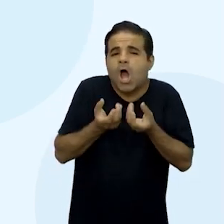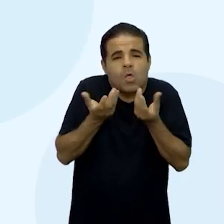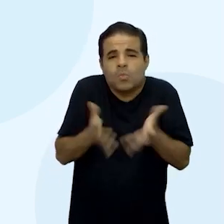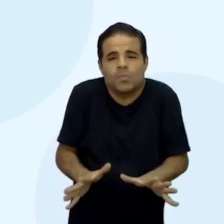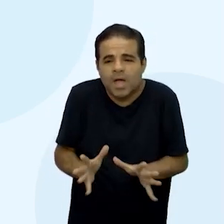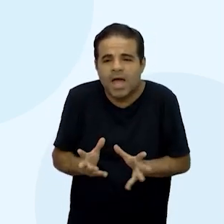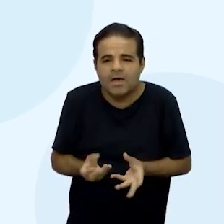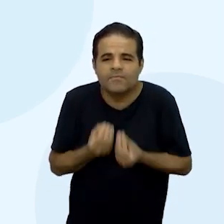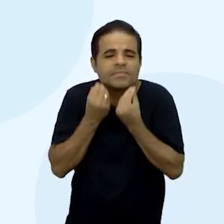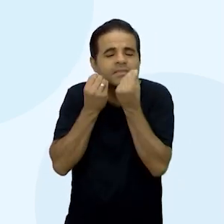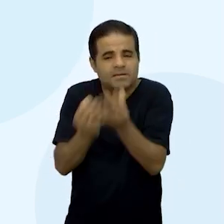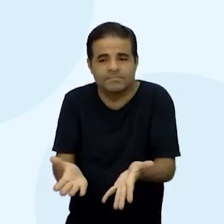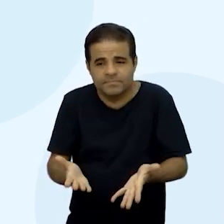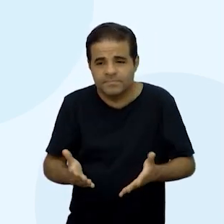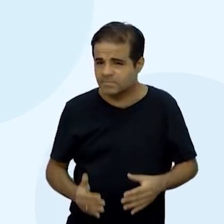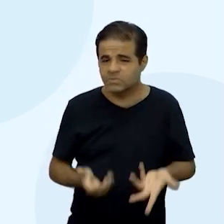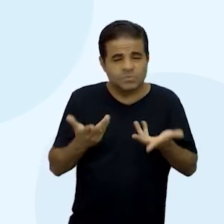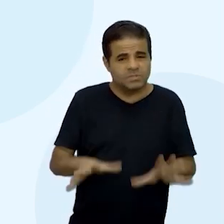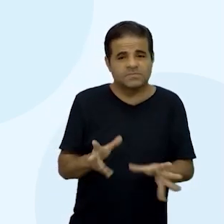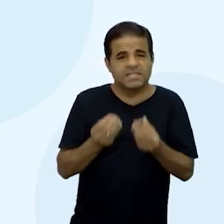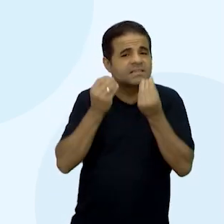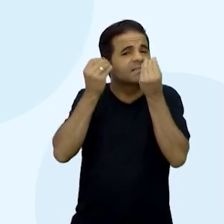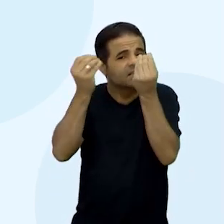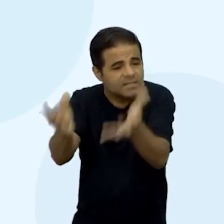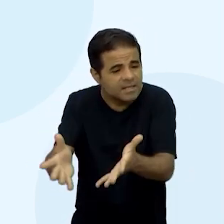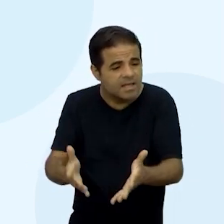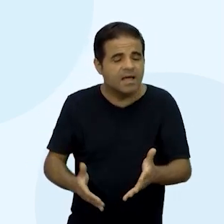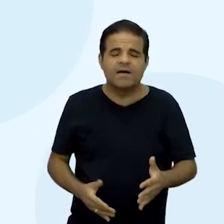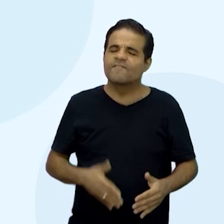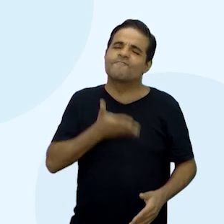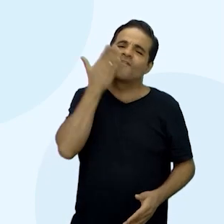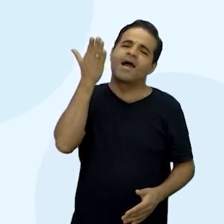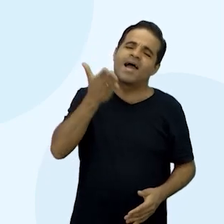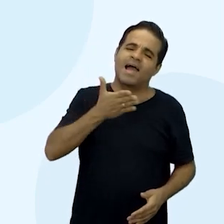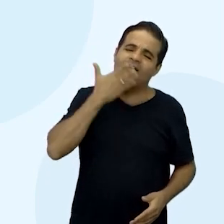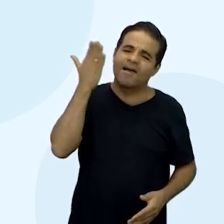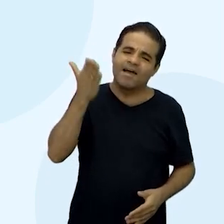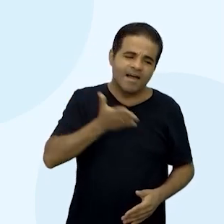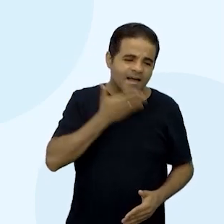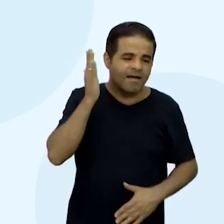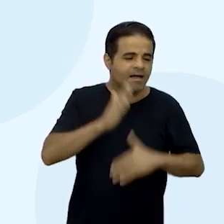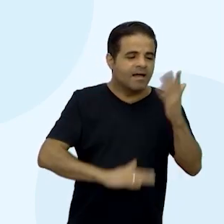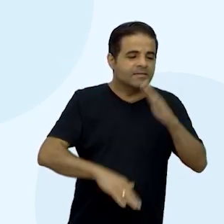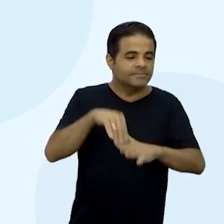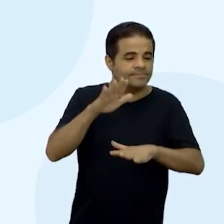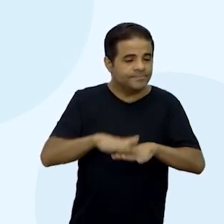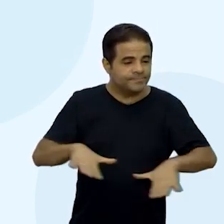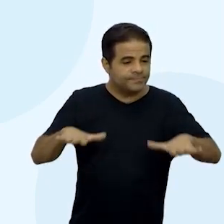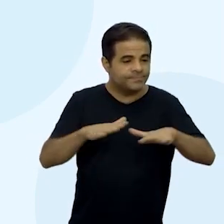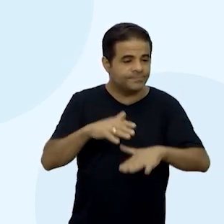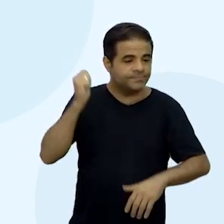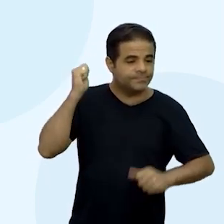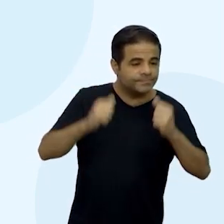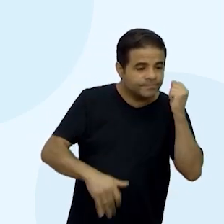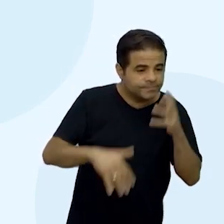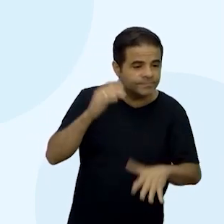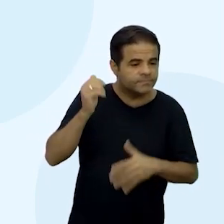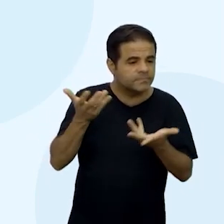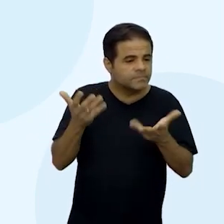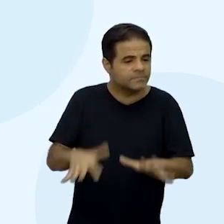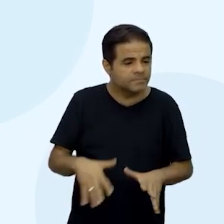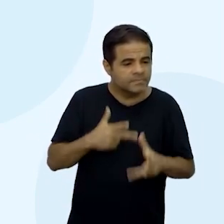pra eles. Hã? Eu não quero ficar entregando pra eles, senão fica muito fácil. Muito fácil, né? É. Muito fácil. O Gibalina falou, não